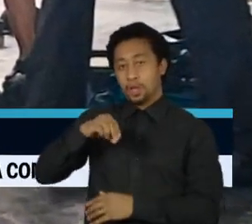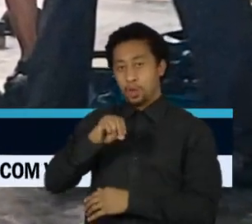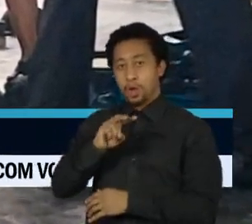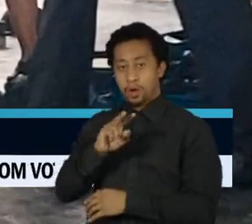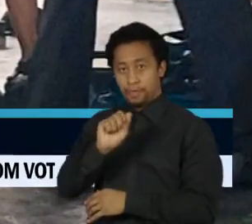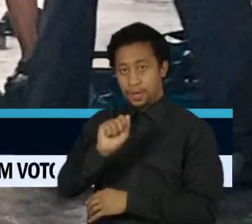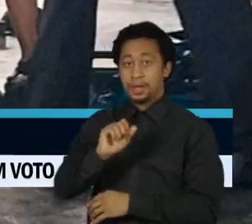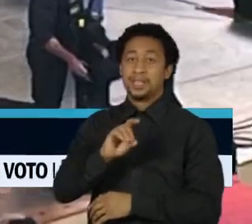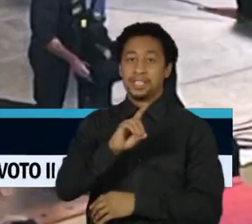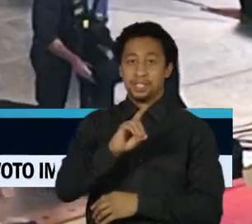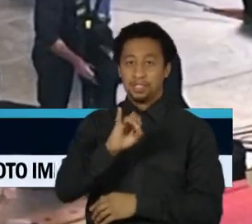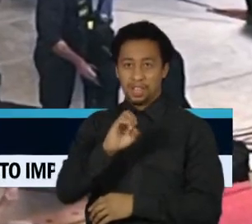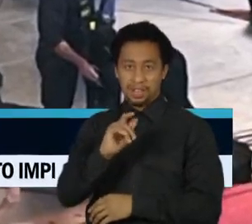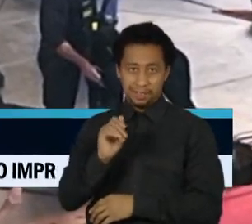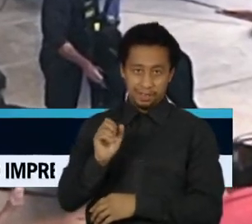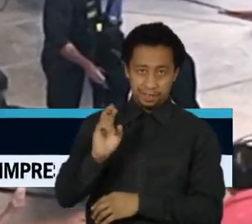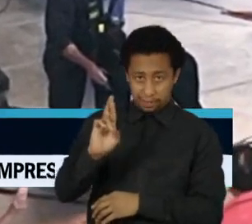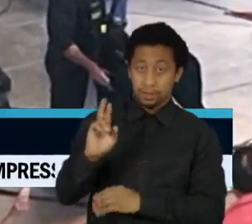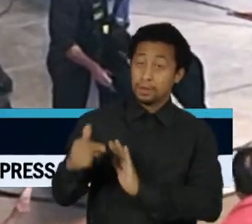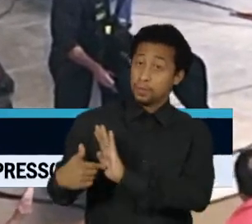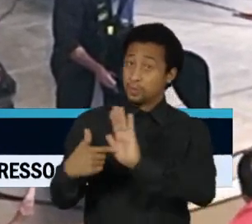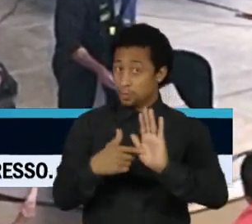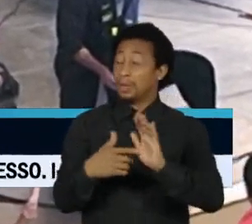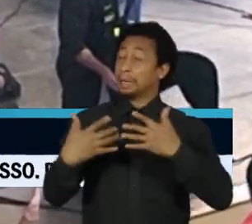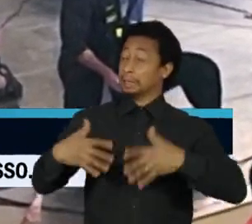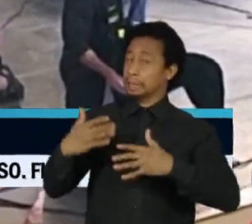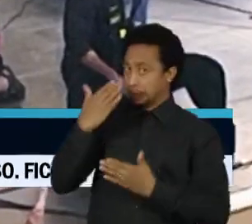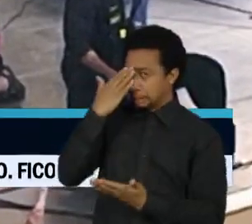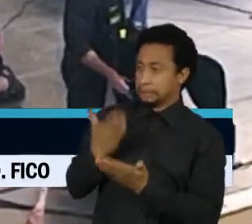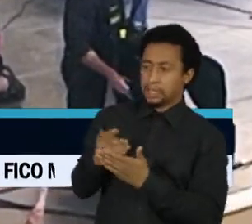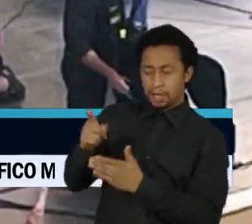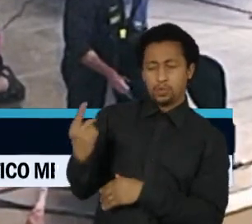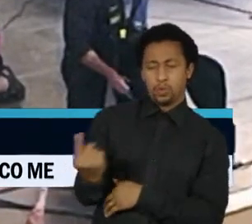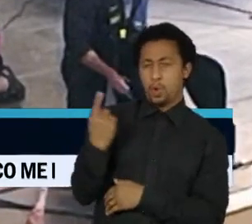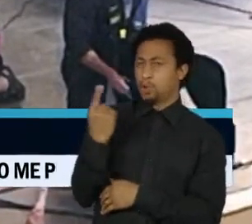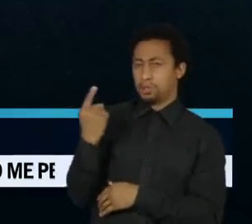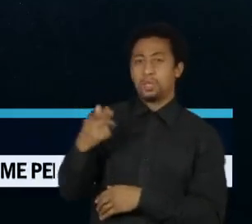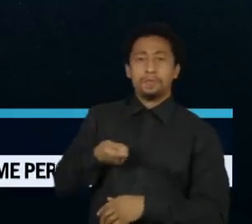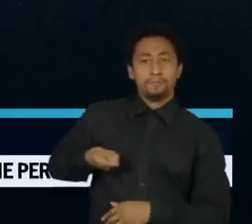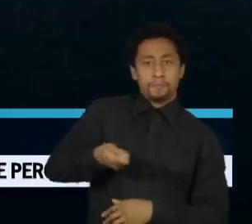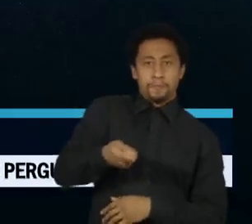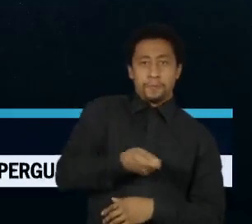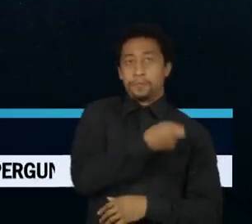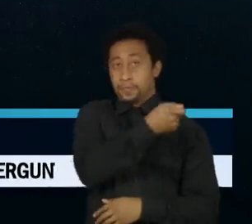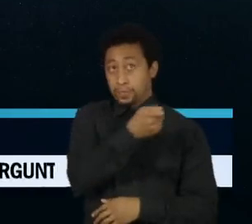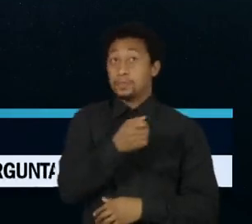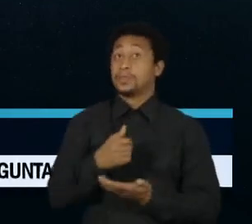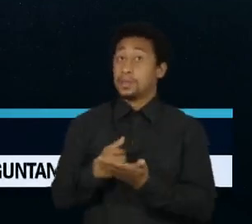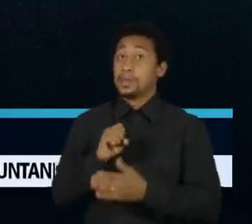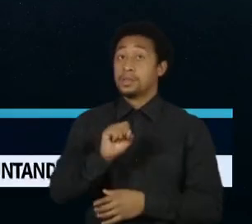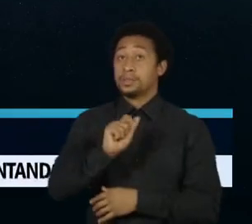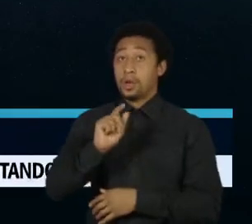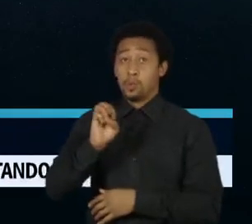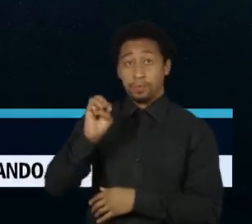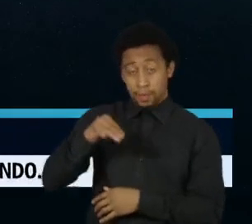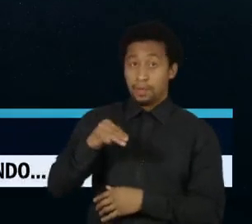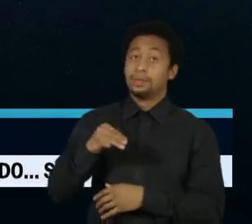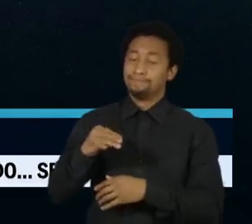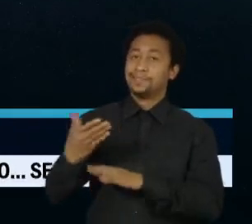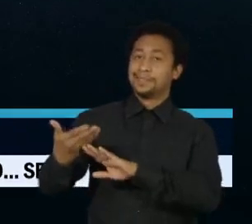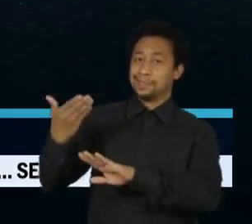A motivação do crime mas a princípio acredita que ele agiu sozinho sal não gosto de foi jurado de morte em